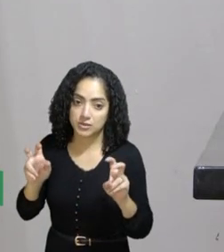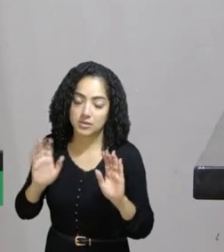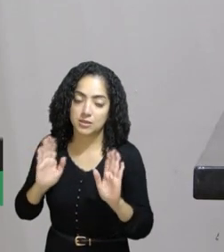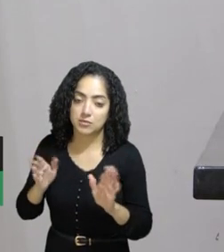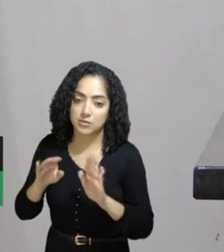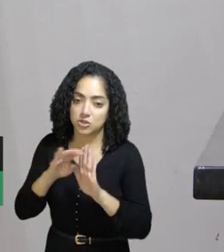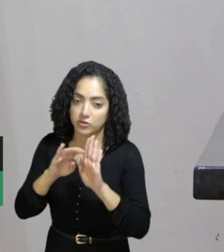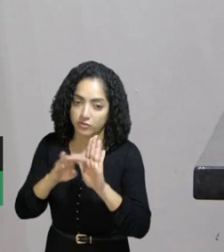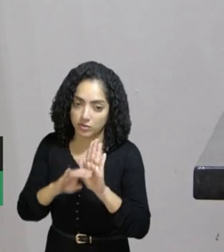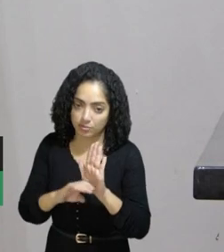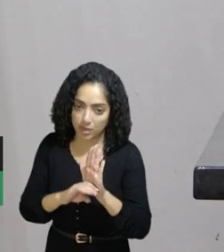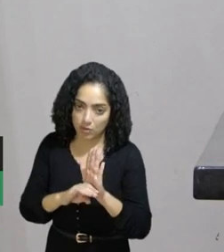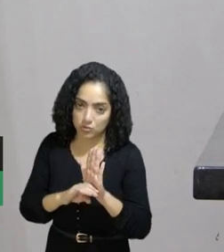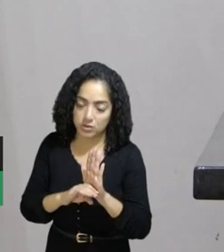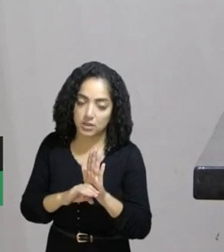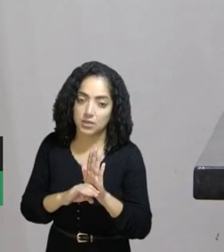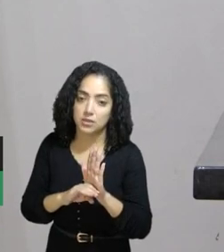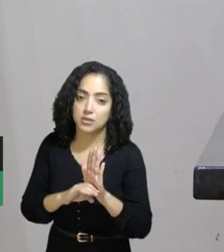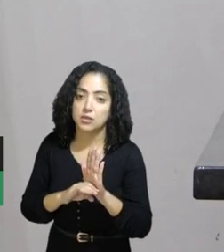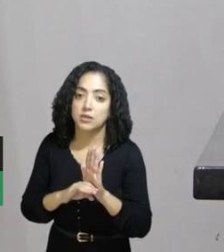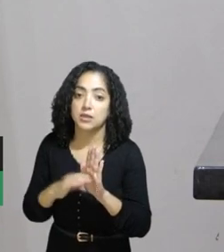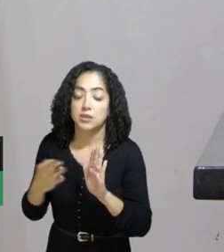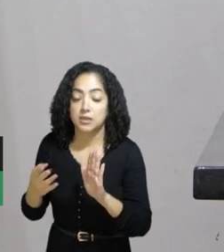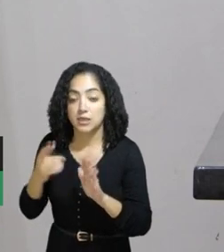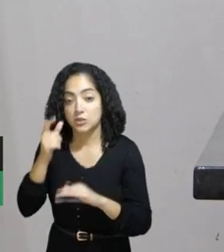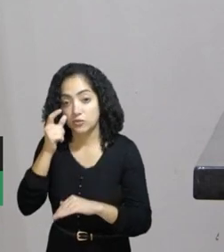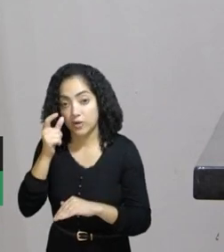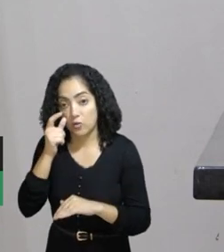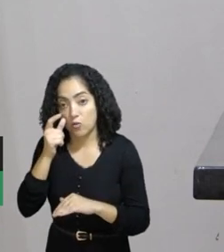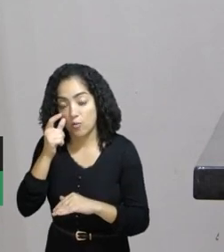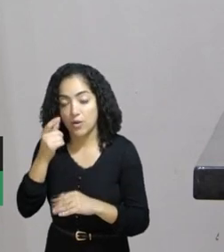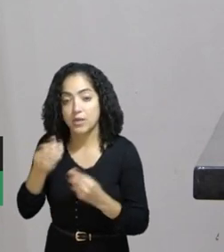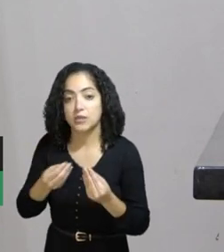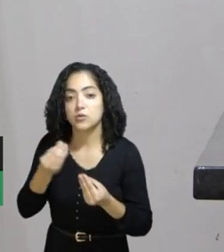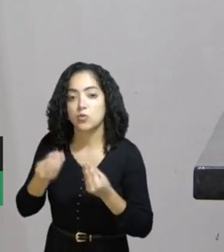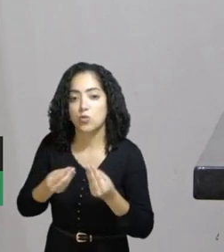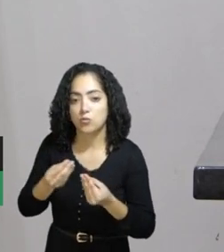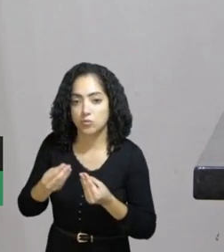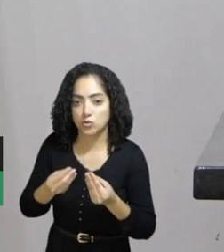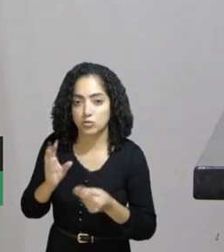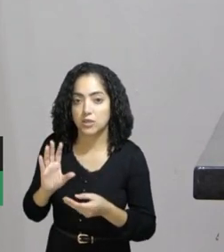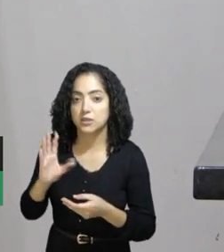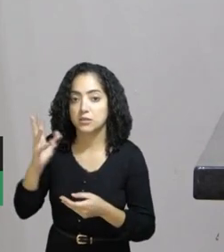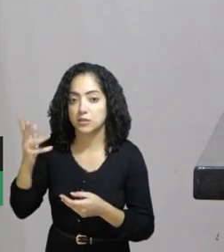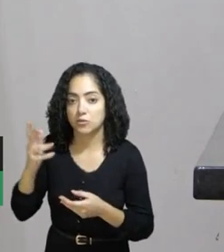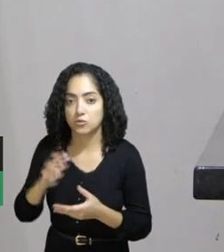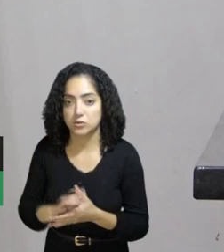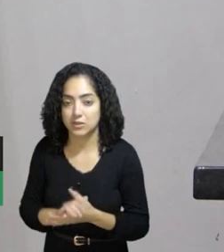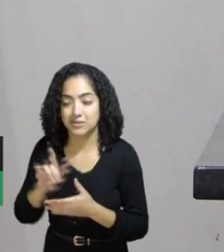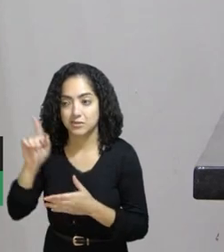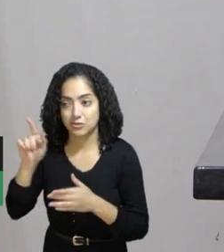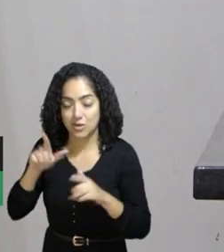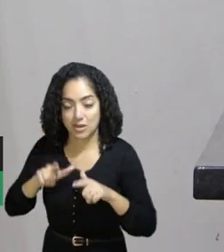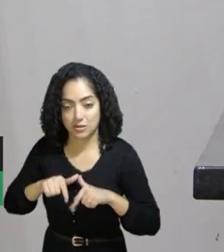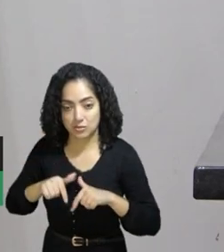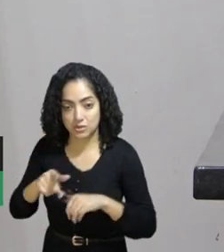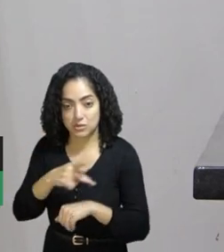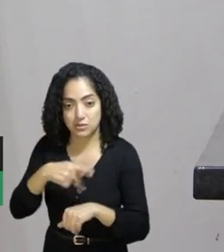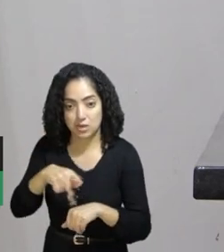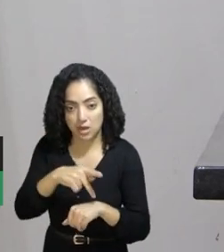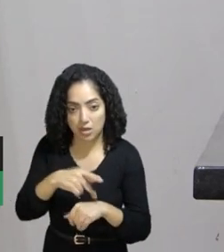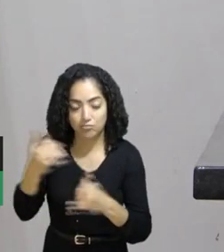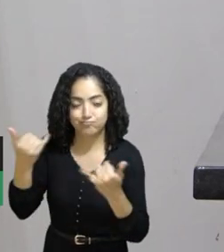aqui nessa tribuna e seguimos acompanhando as cenas dramáticas que chegam de Israel com